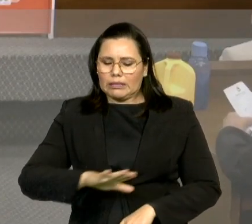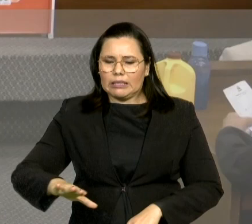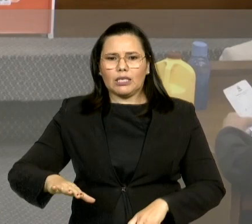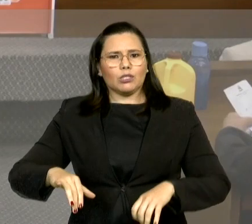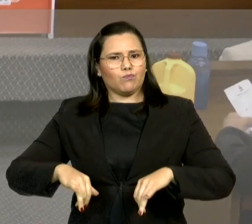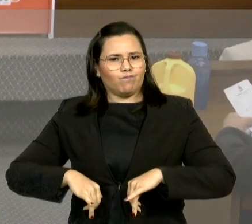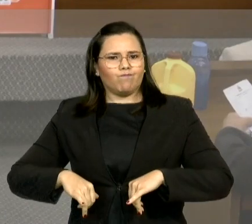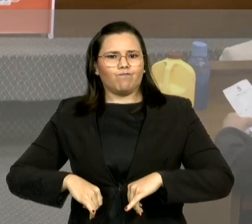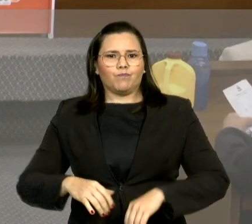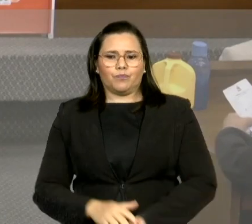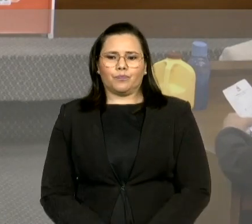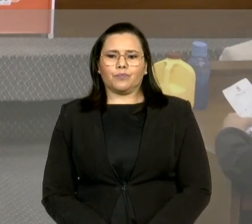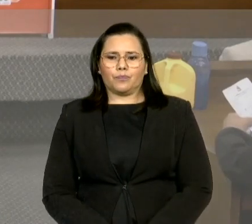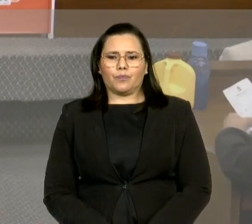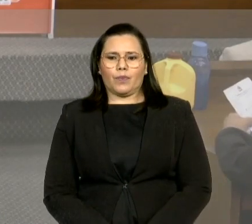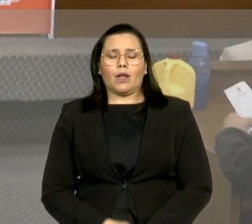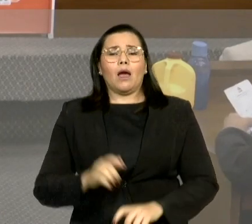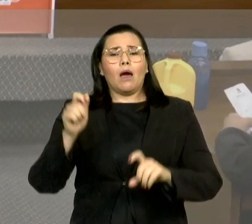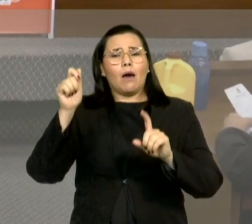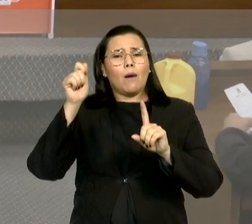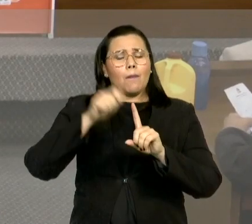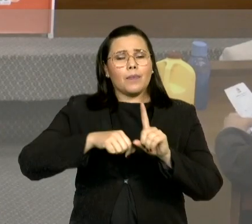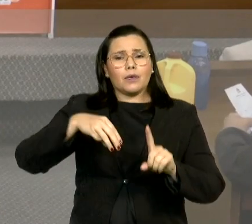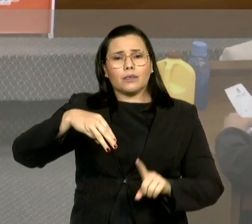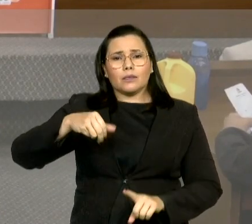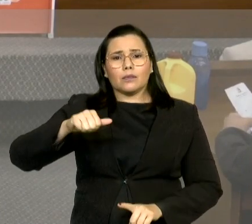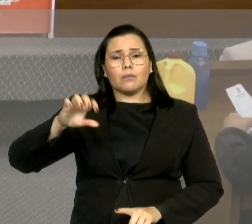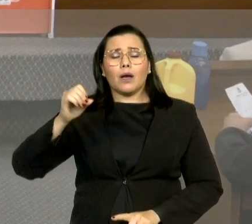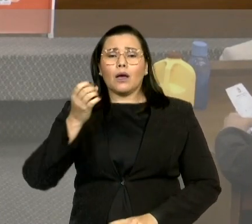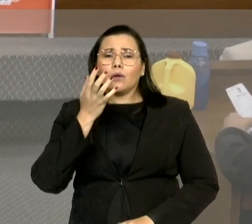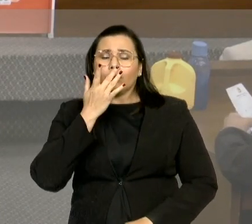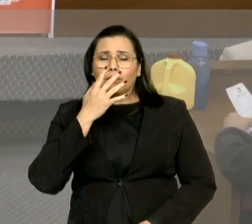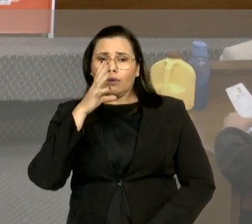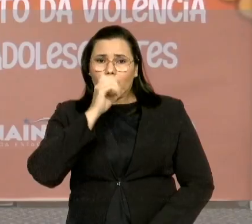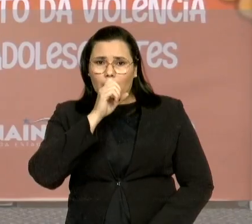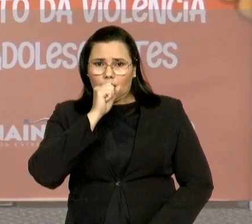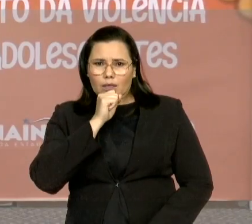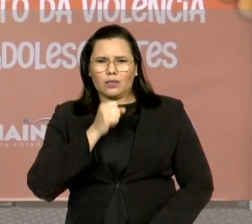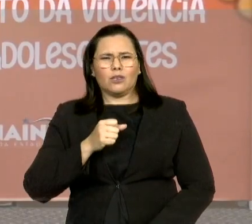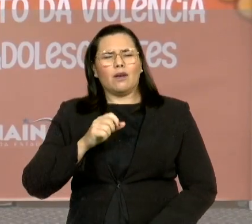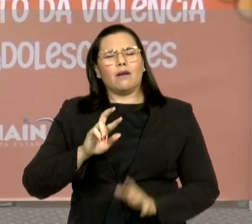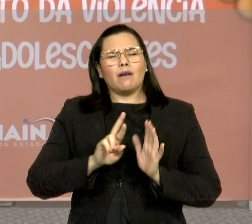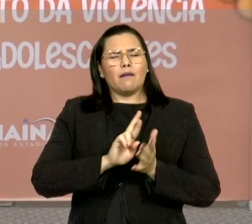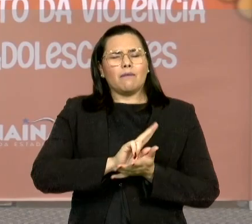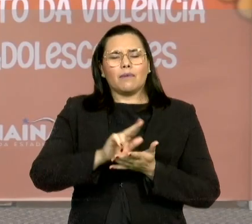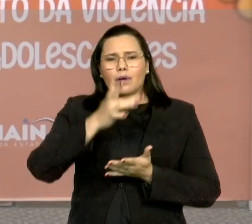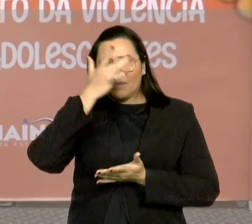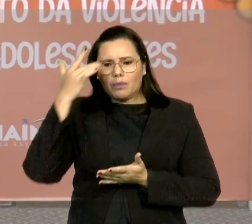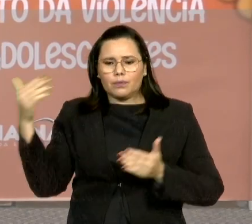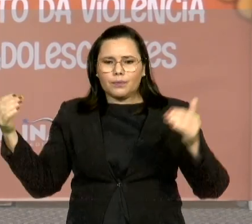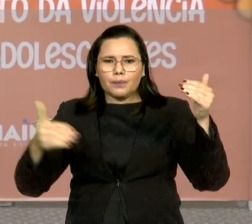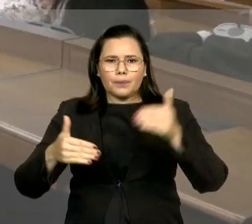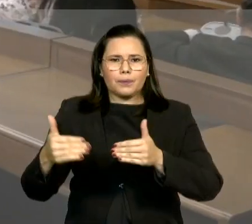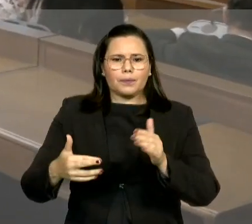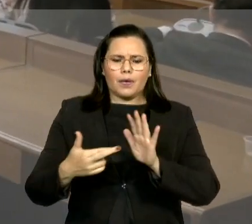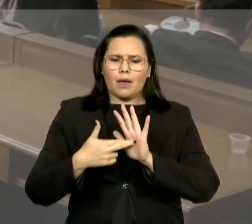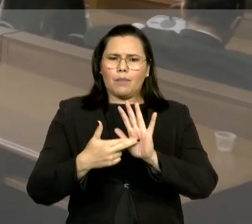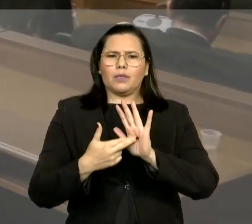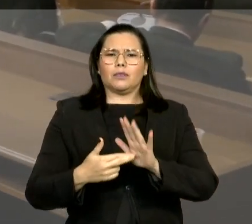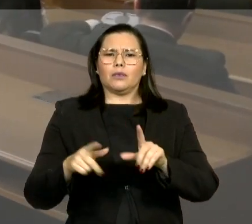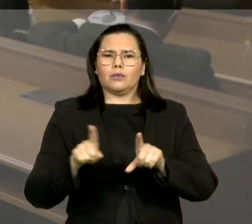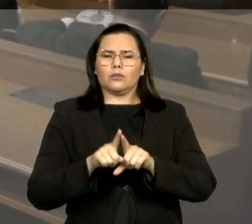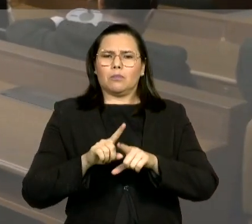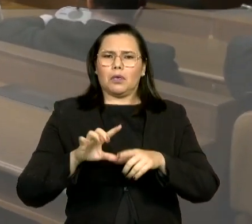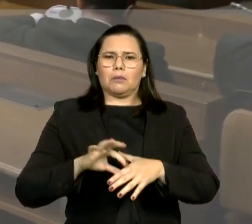Uma ação dedicada ao mês Maio Laranja reuniu parlamentares, autoridades e representantes da sociedade civil no